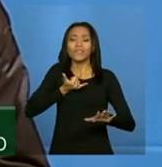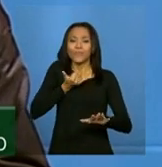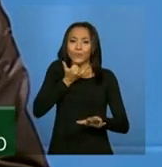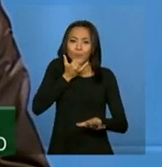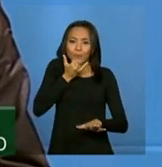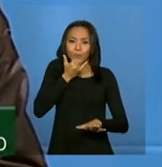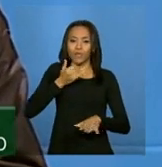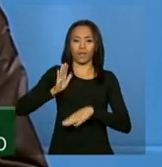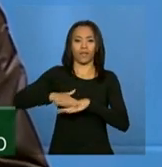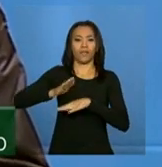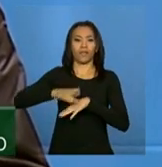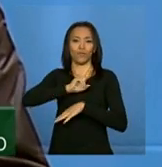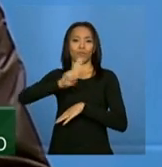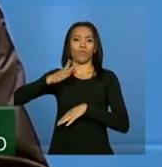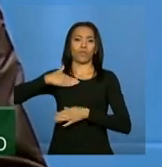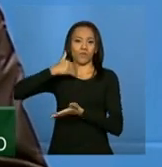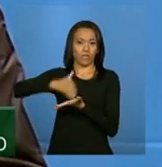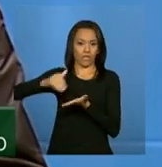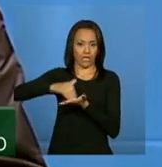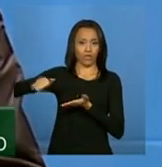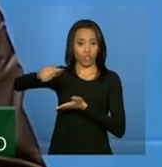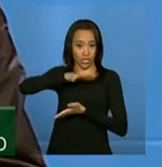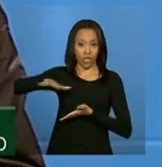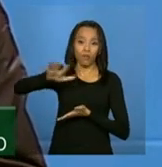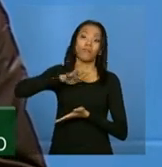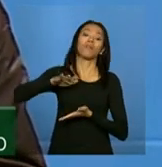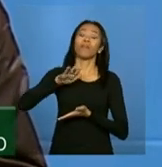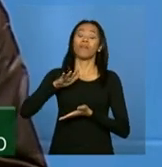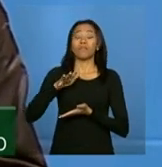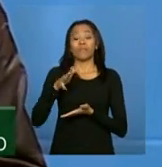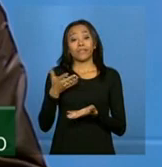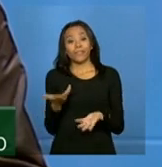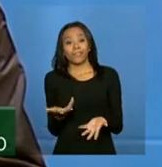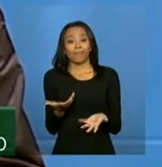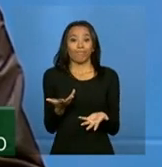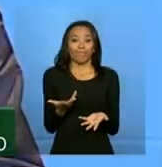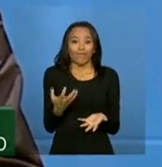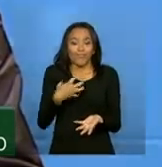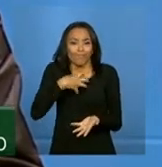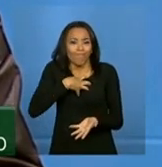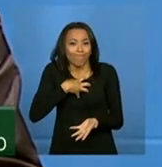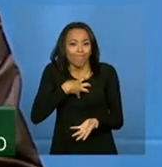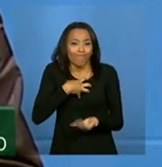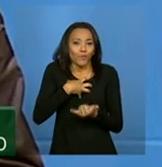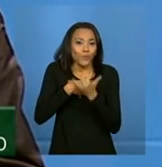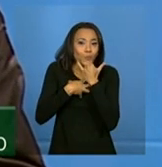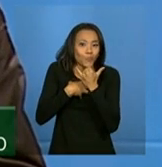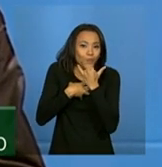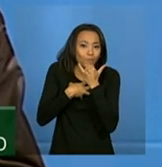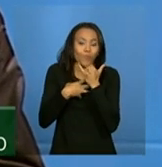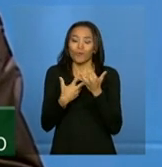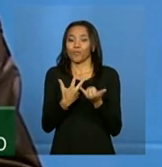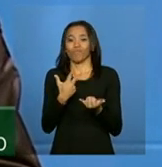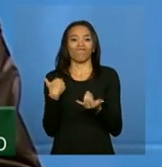nome do meu secretário-geral, Sharon Burrow, que realmente sente muitíssimo por não estar aqui.